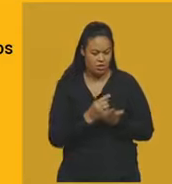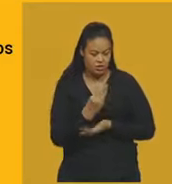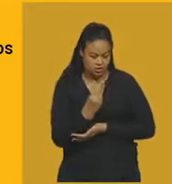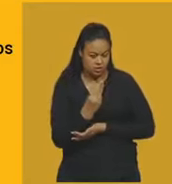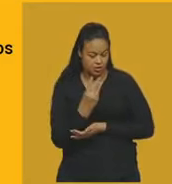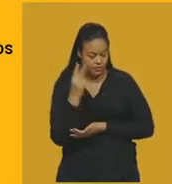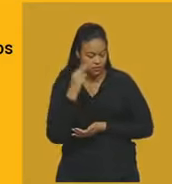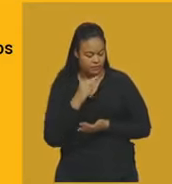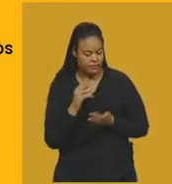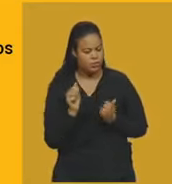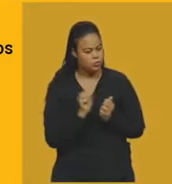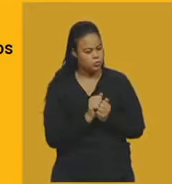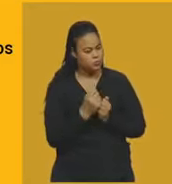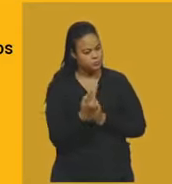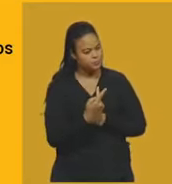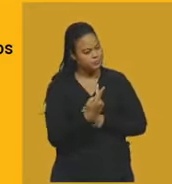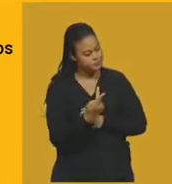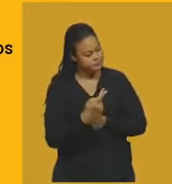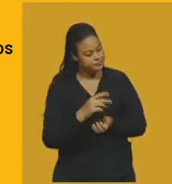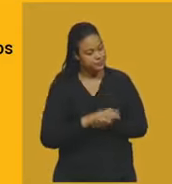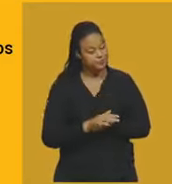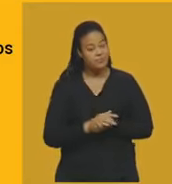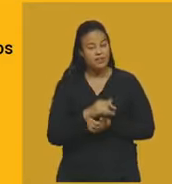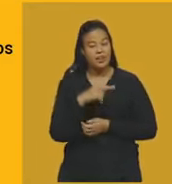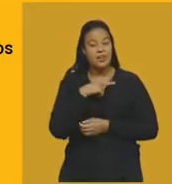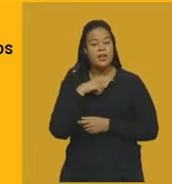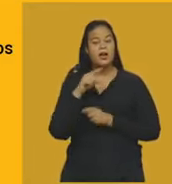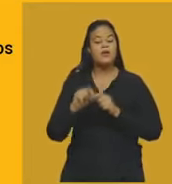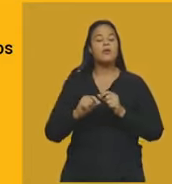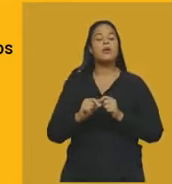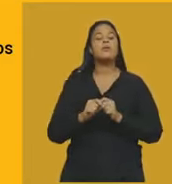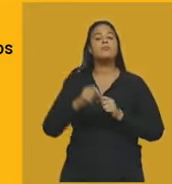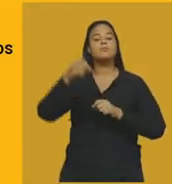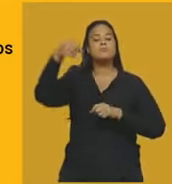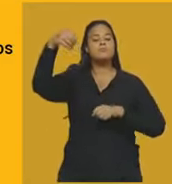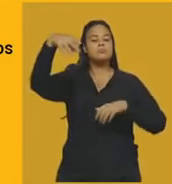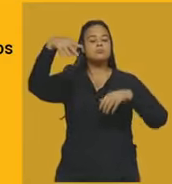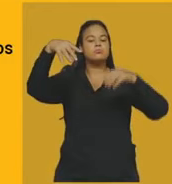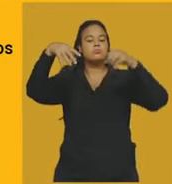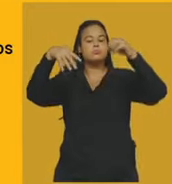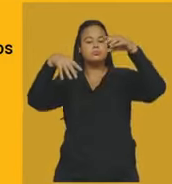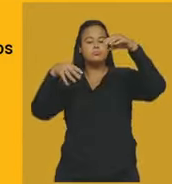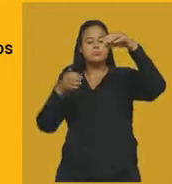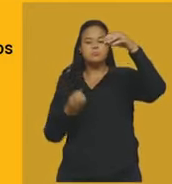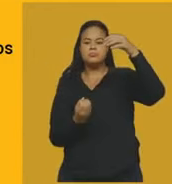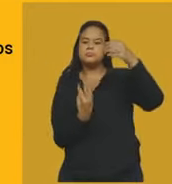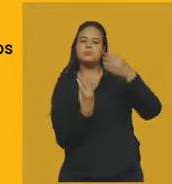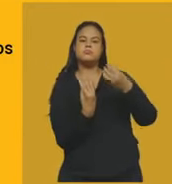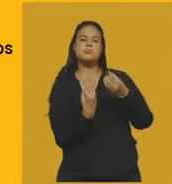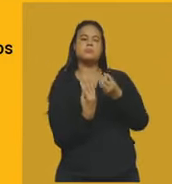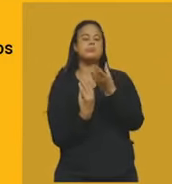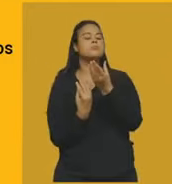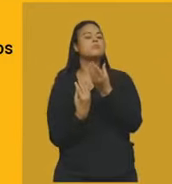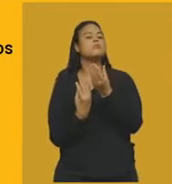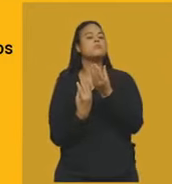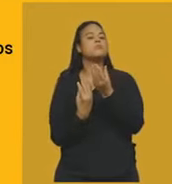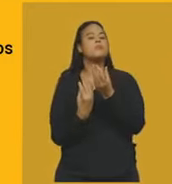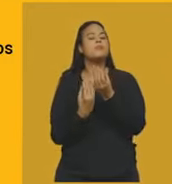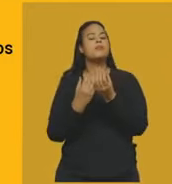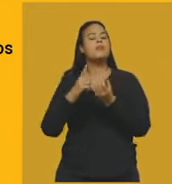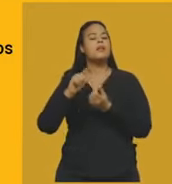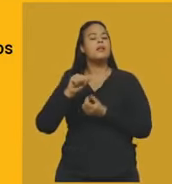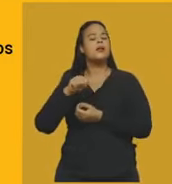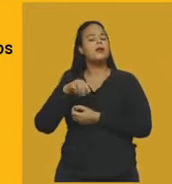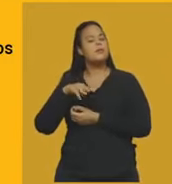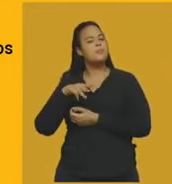juntos. Olha só, 4 lâmpadas associadas de acordo com o esquema apresentam as seguintes inscrições